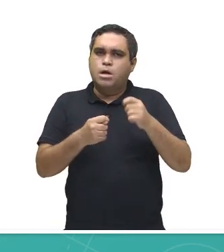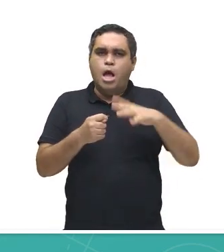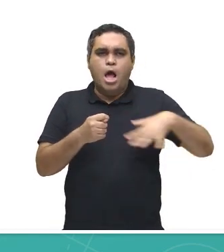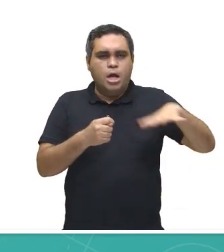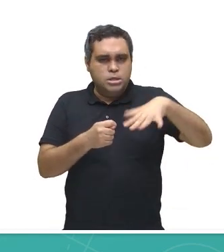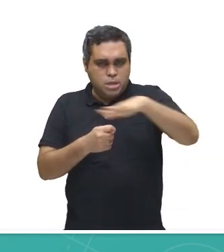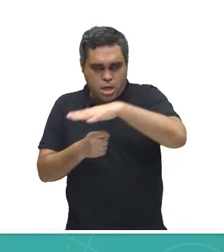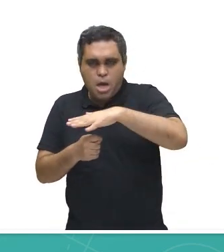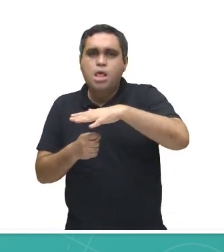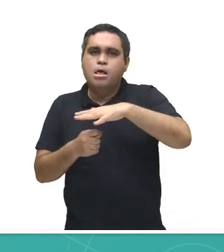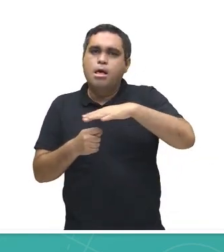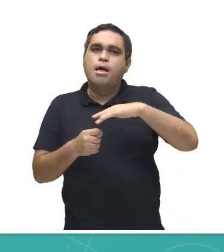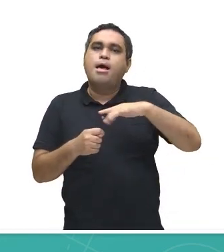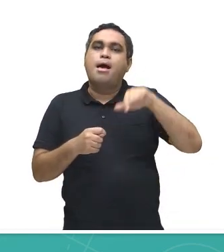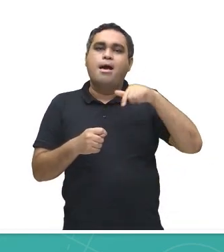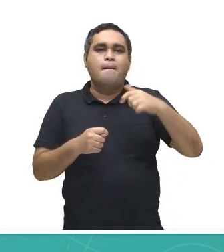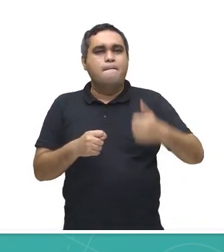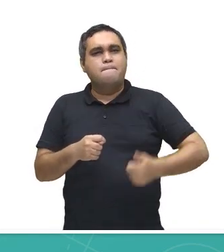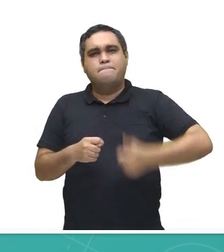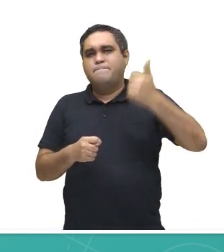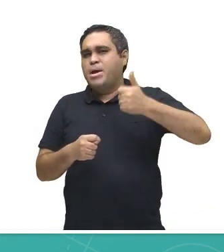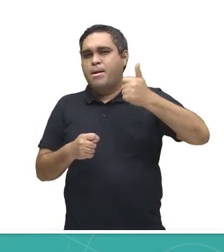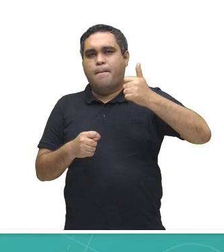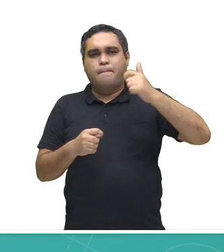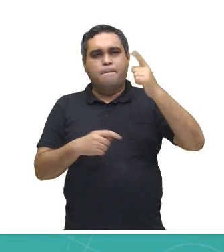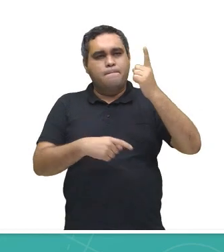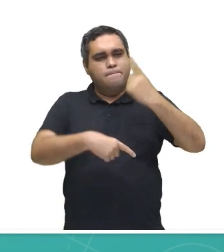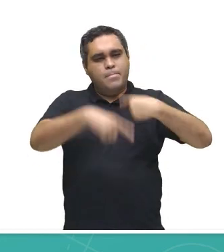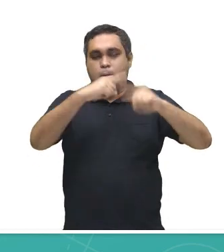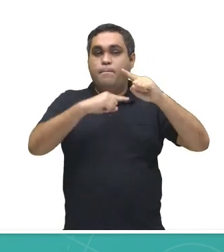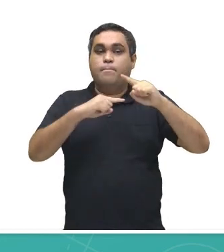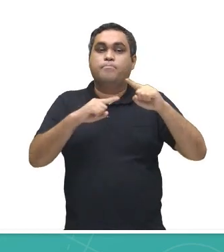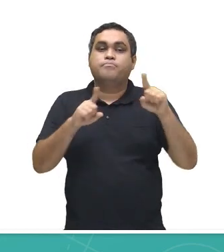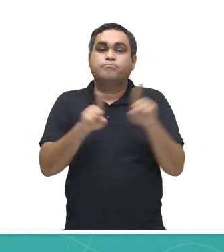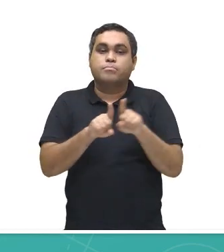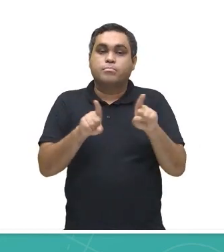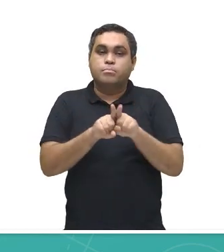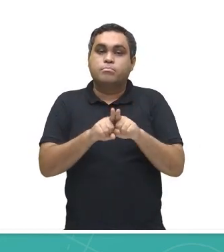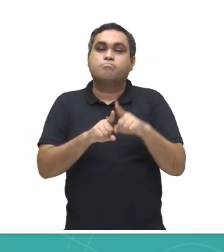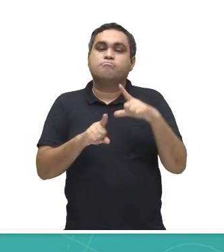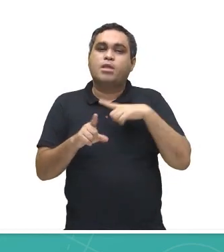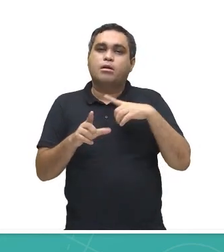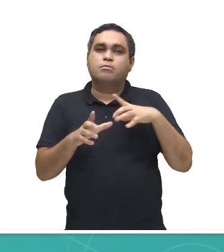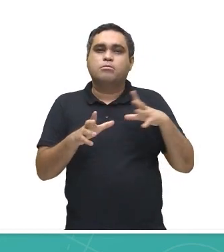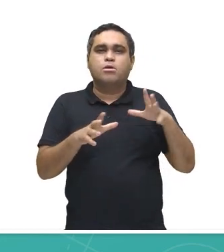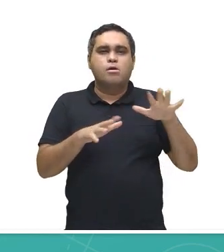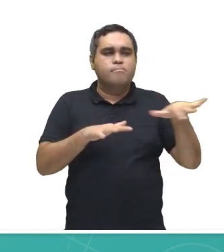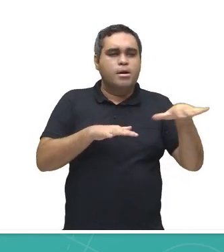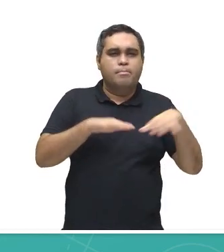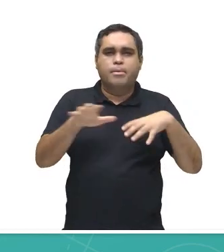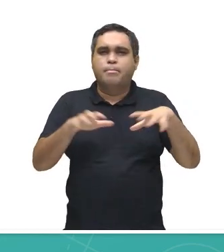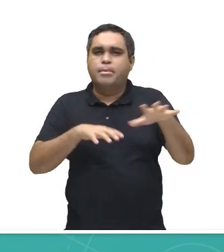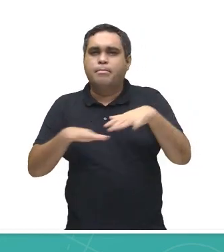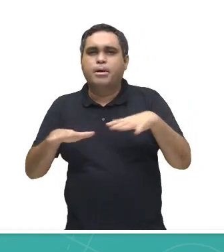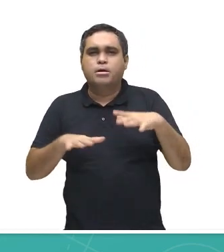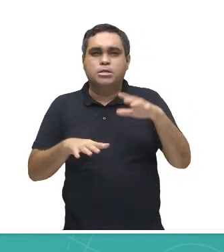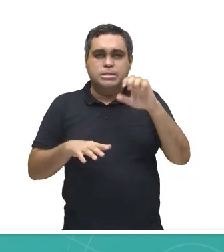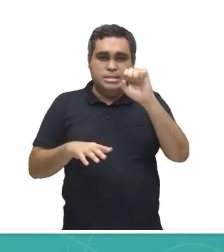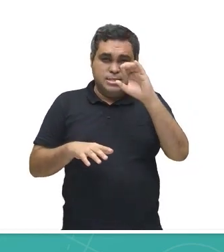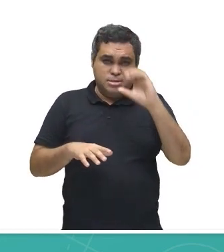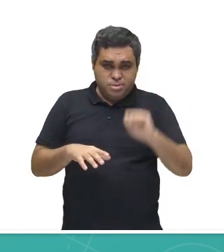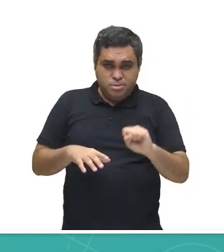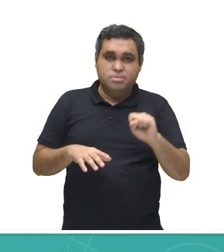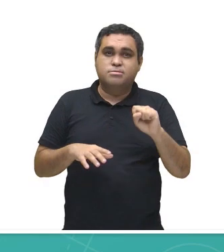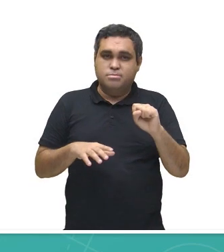tá? Sua economia, ela vai ser considerada muito dinâmica, não para, são vários setores trabalhando aí nesse Centro-Sul